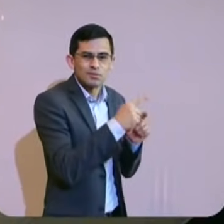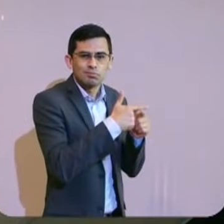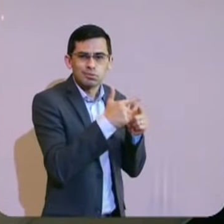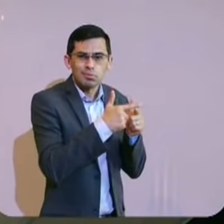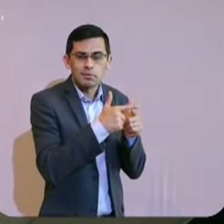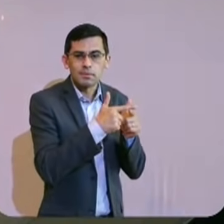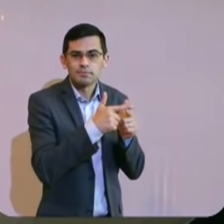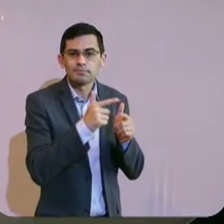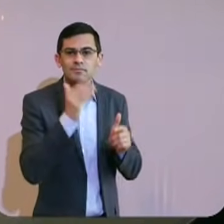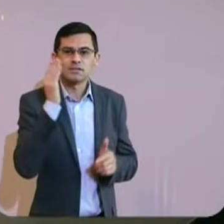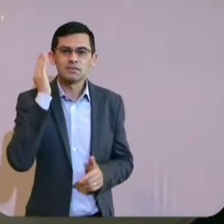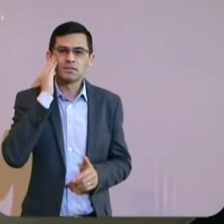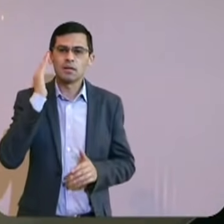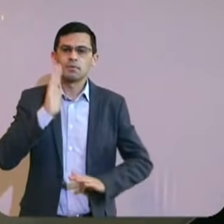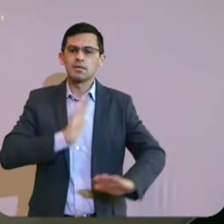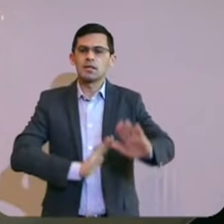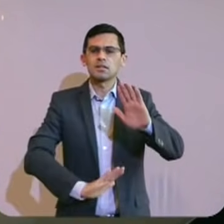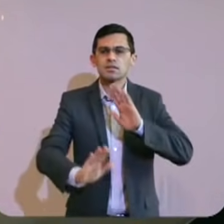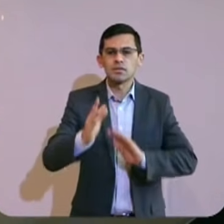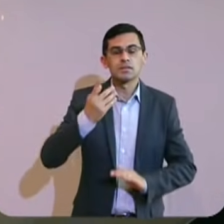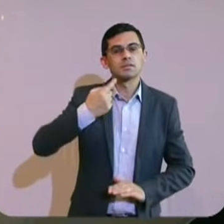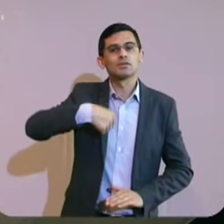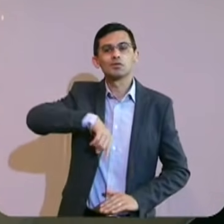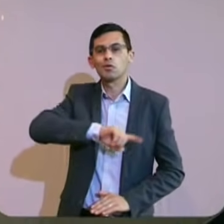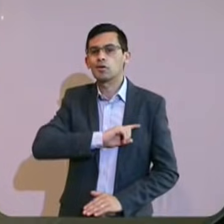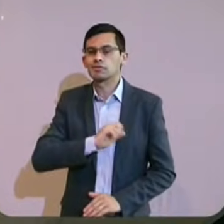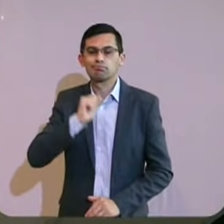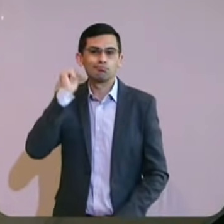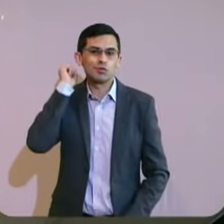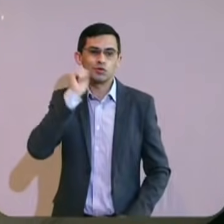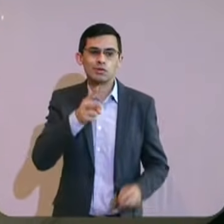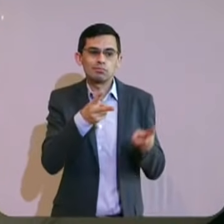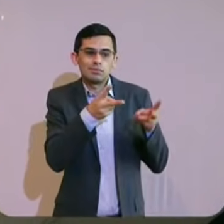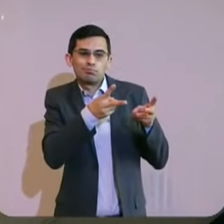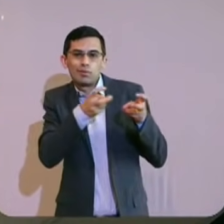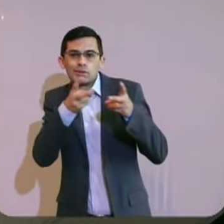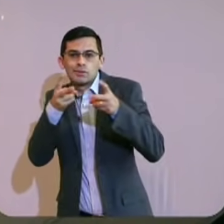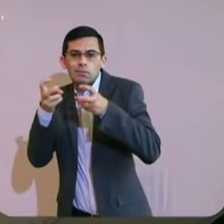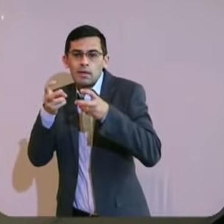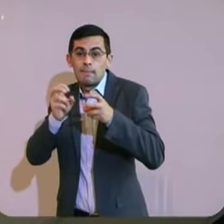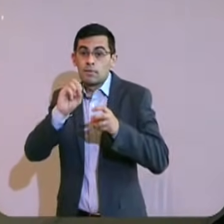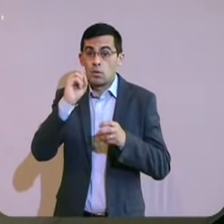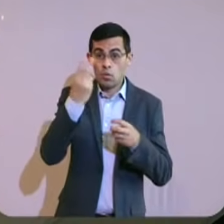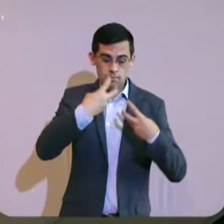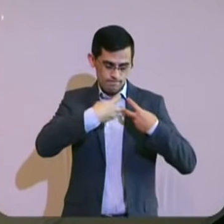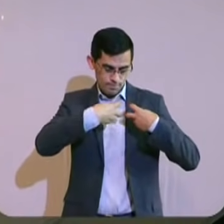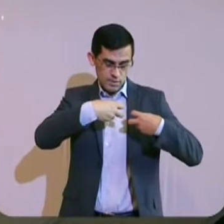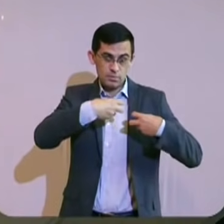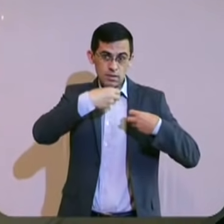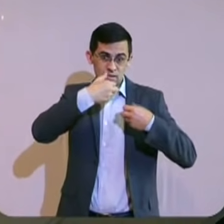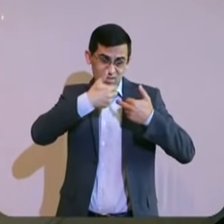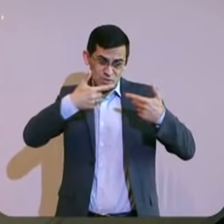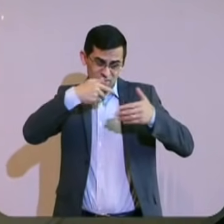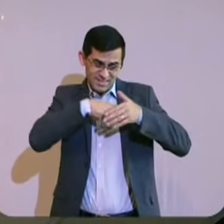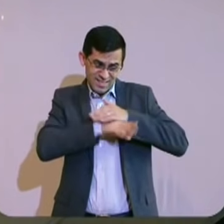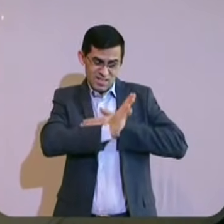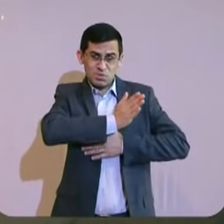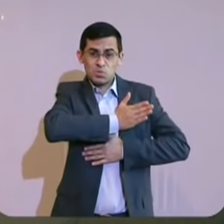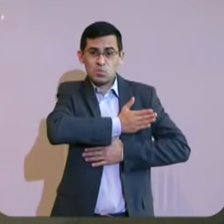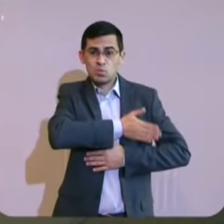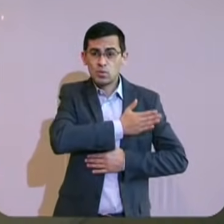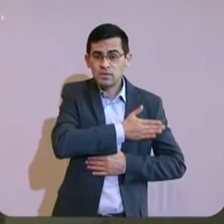Sabe, às vezes nós não conseguimos ver os abscessos que estão dentro de nós.